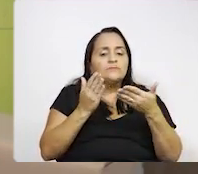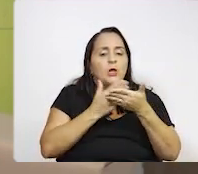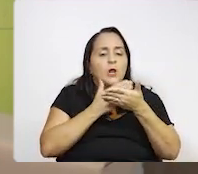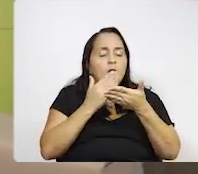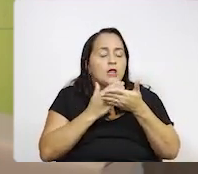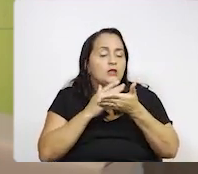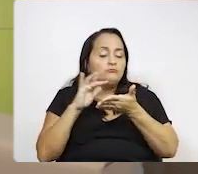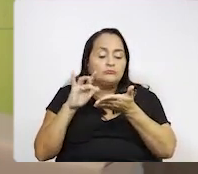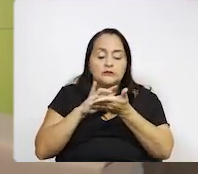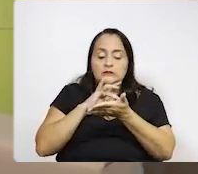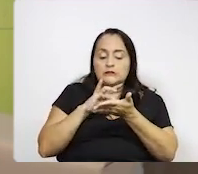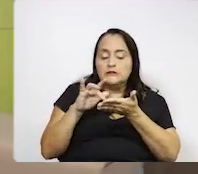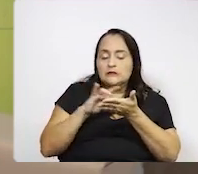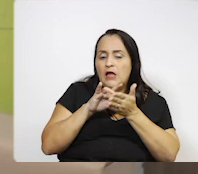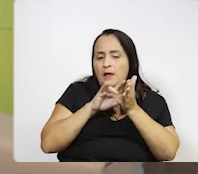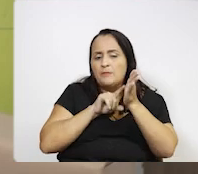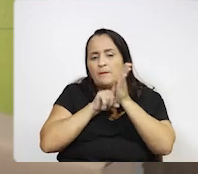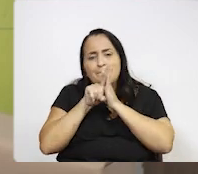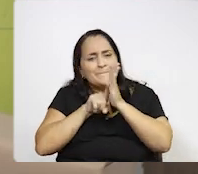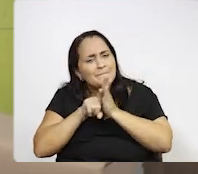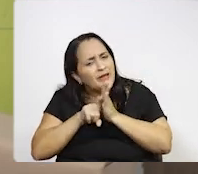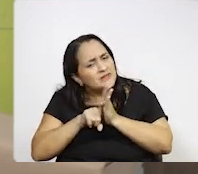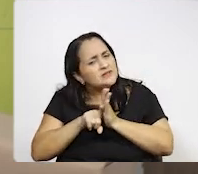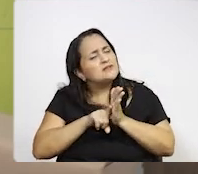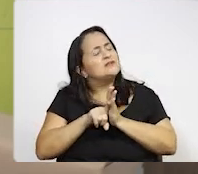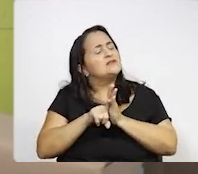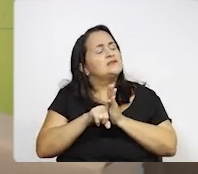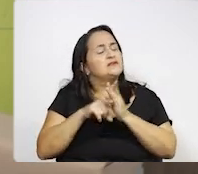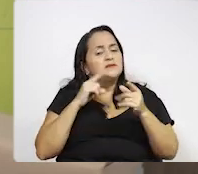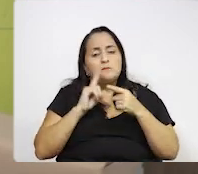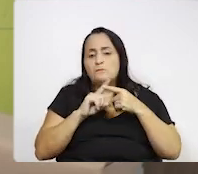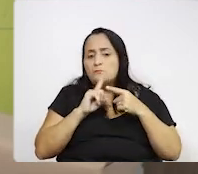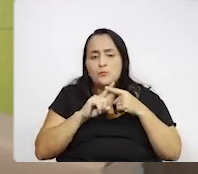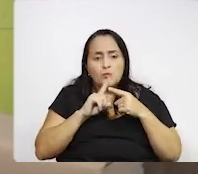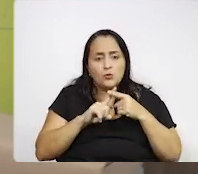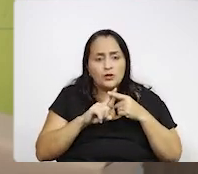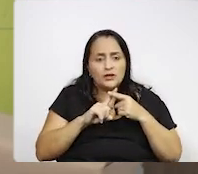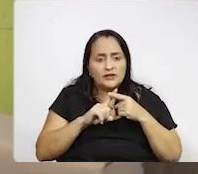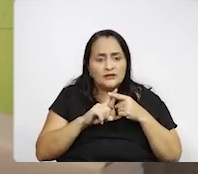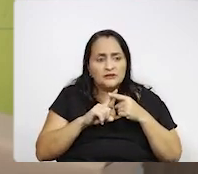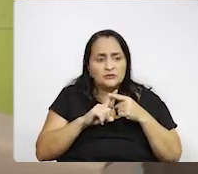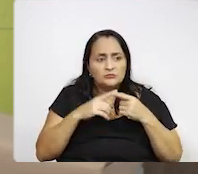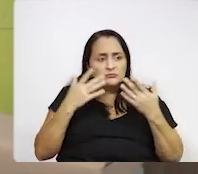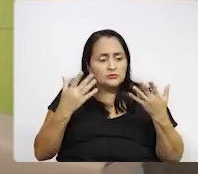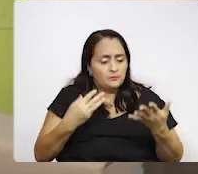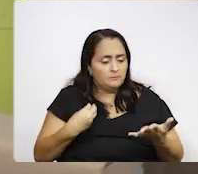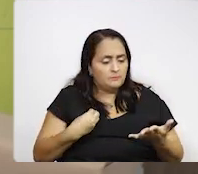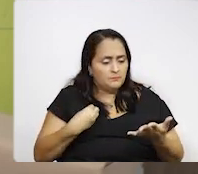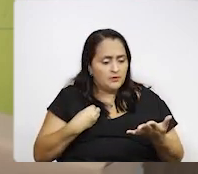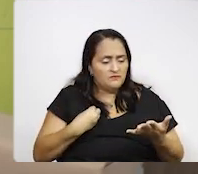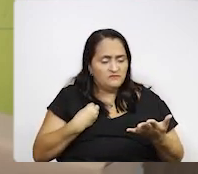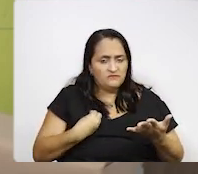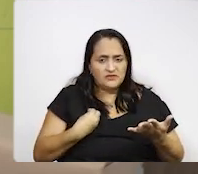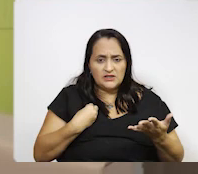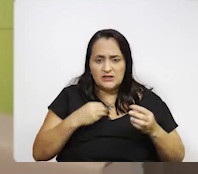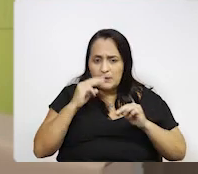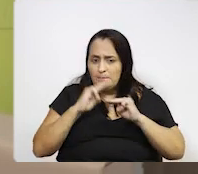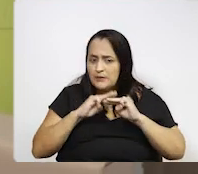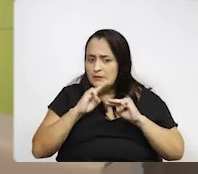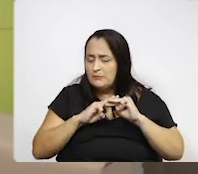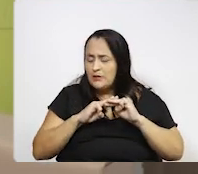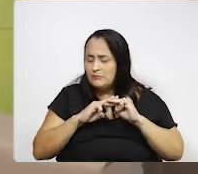ao tablet, pega, pesquisa questões. Por quê? Porque já que matemática é para a nossa